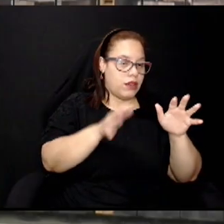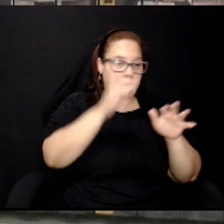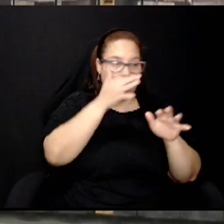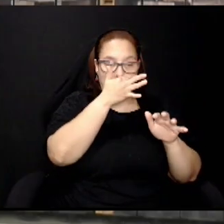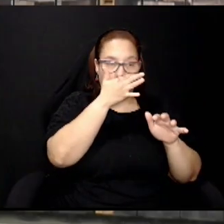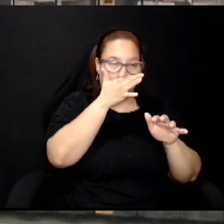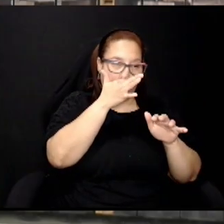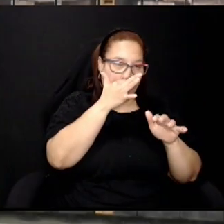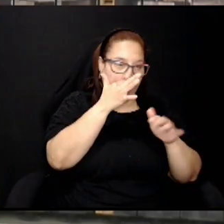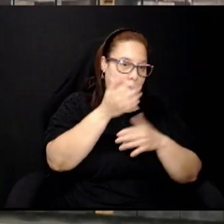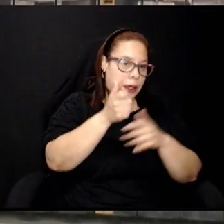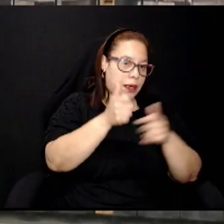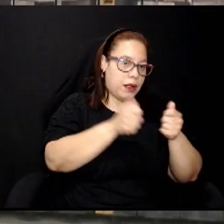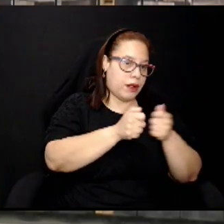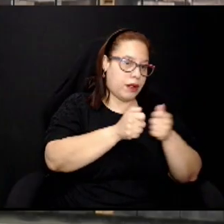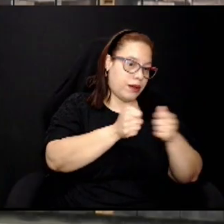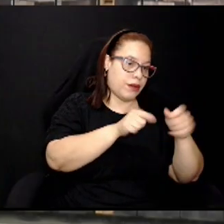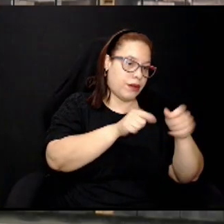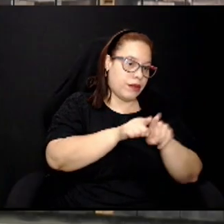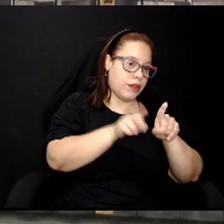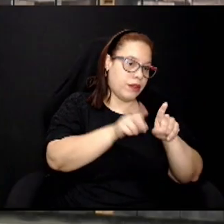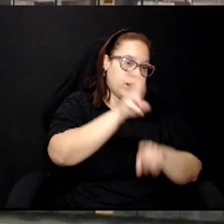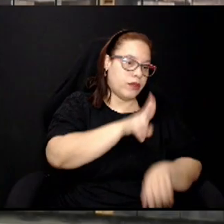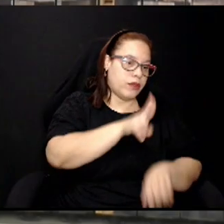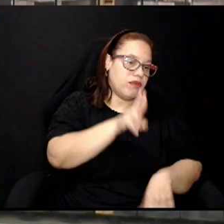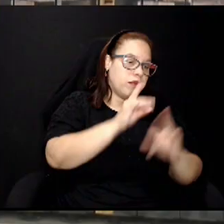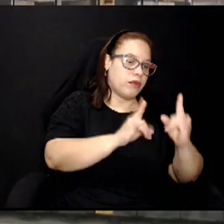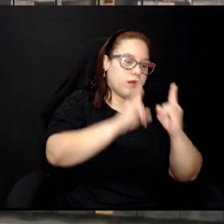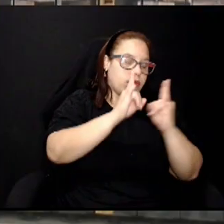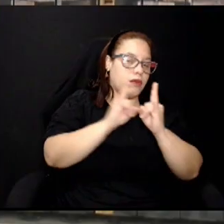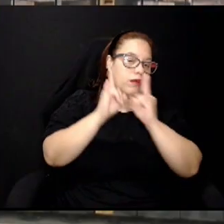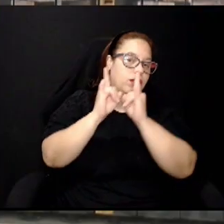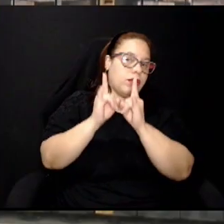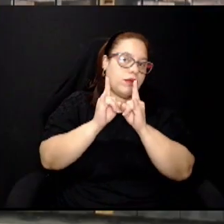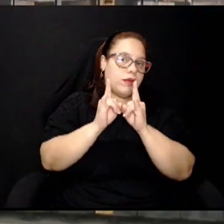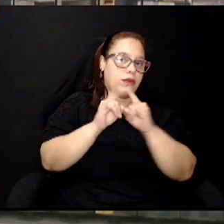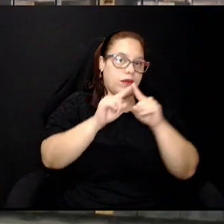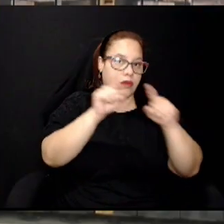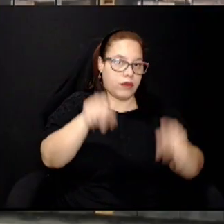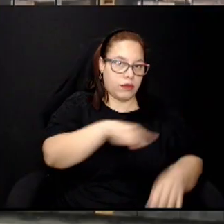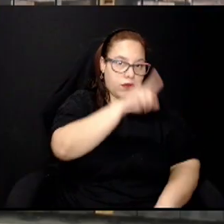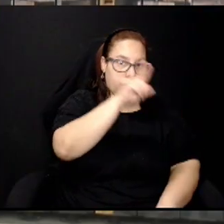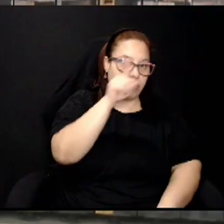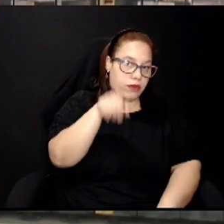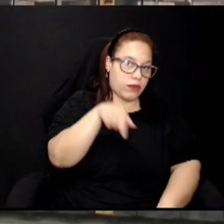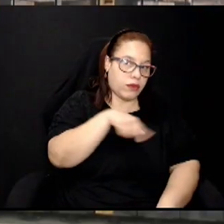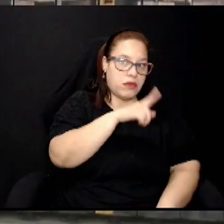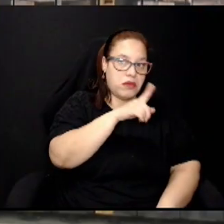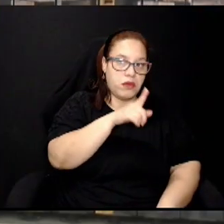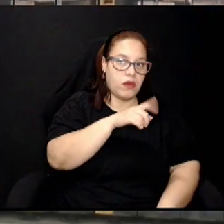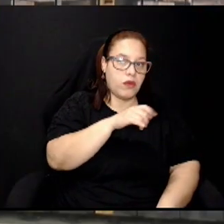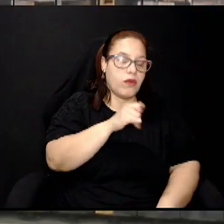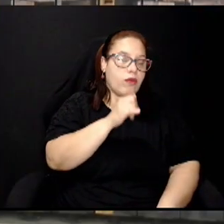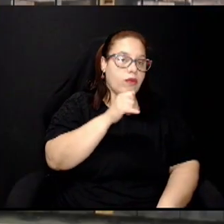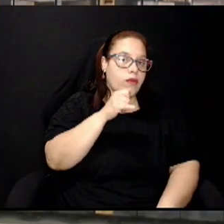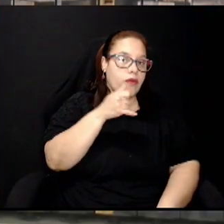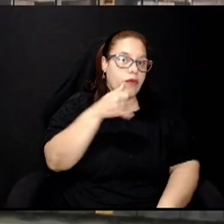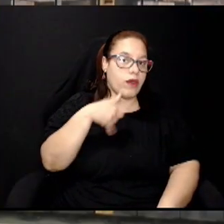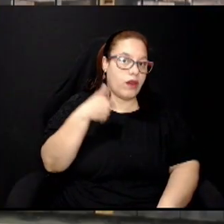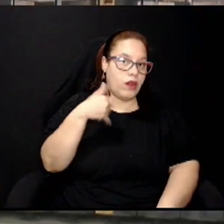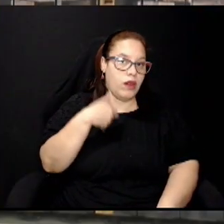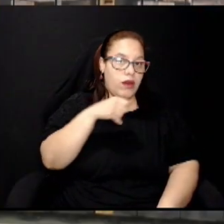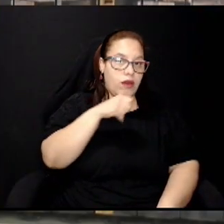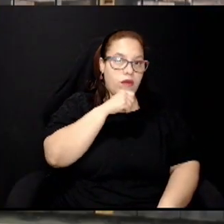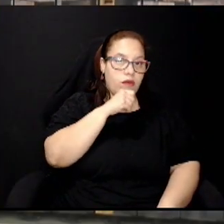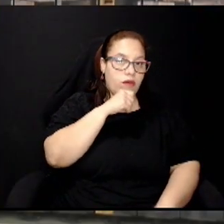de jogos. Então, também pode ser usado em condomínios, em círculos de pessoas idosas, porque não, né? Não tem limite